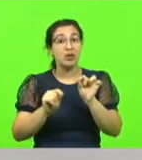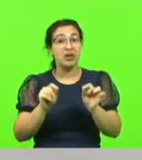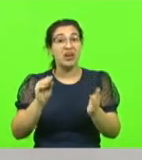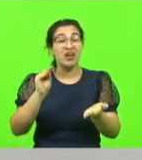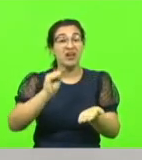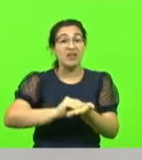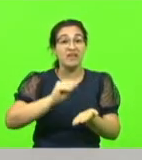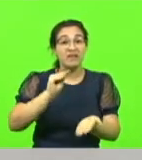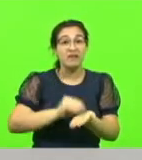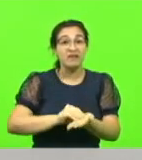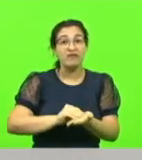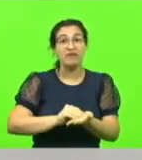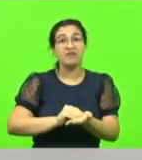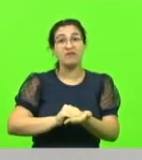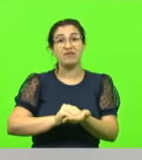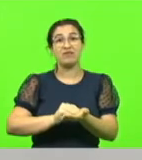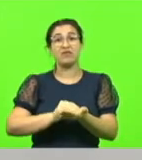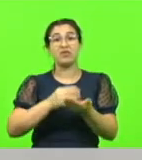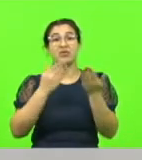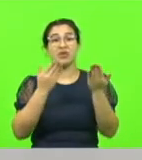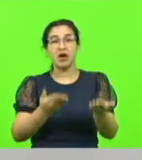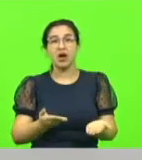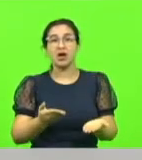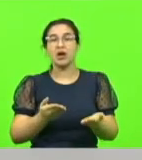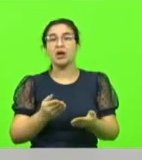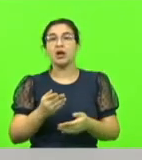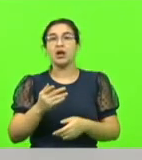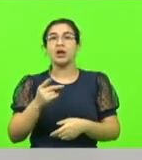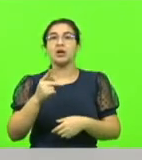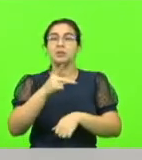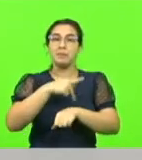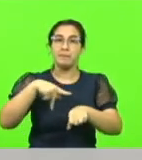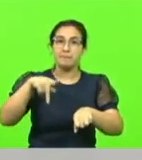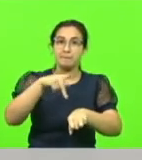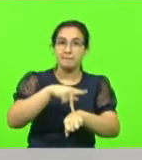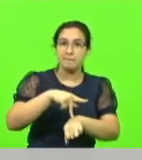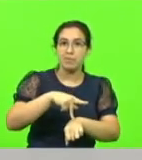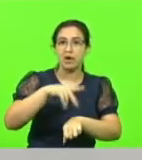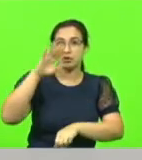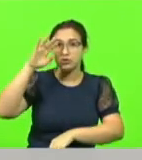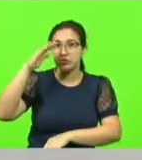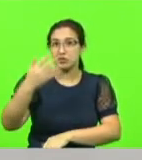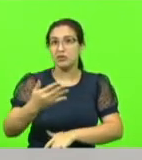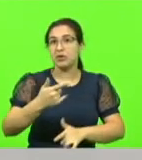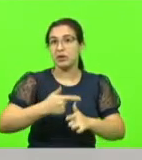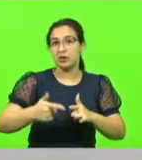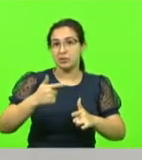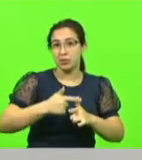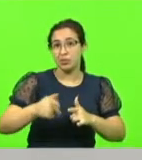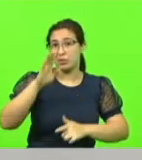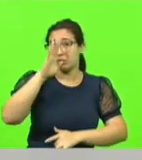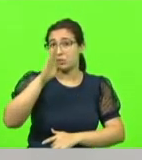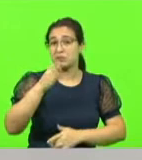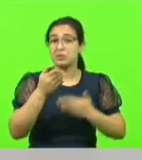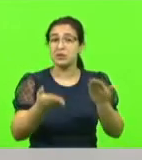de caráter, de quem governa o país resolver os seus problemas, principalmente das pessoas que passam fome.